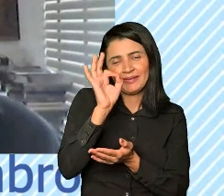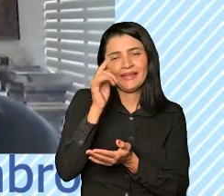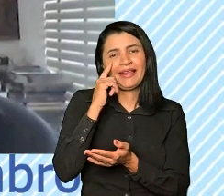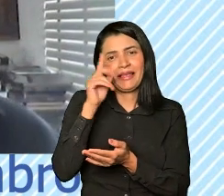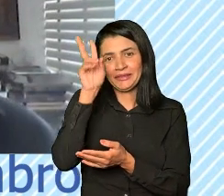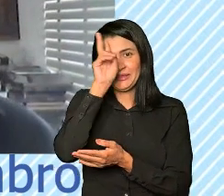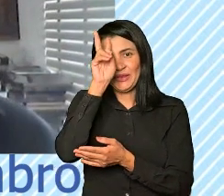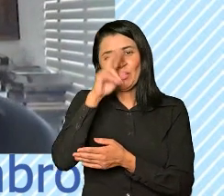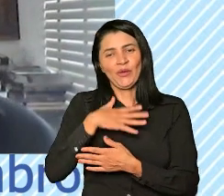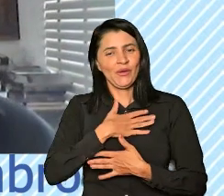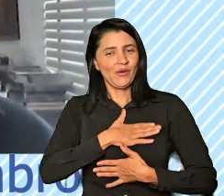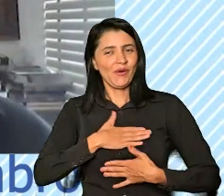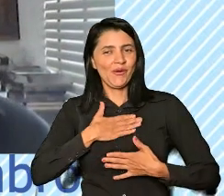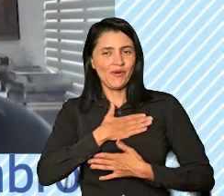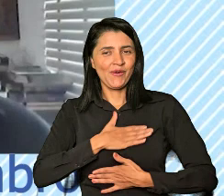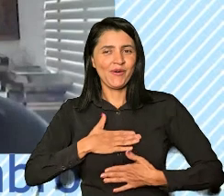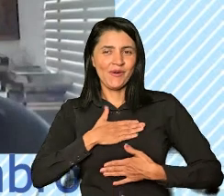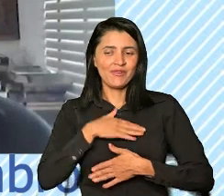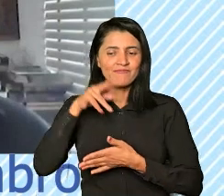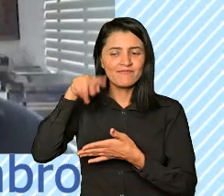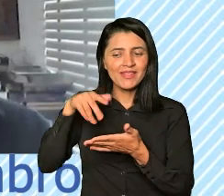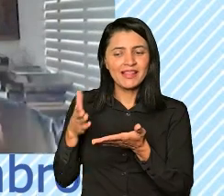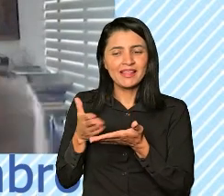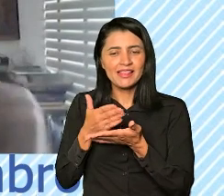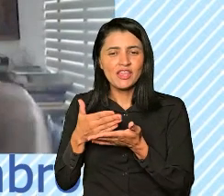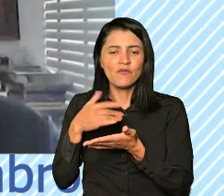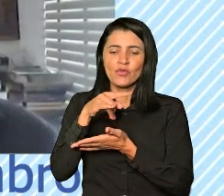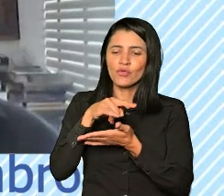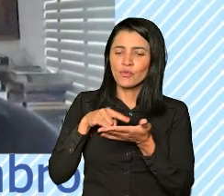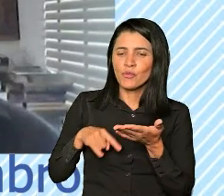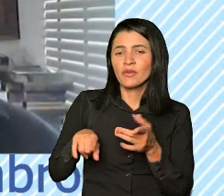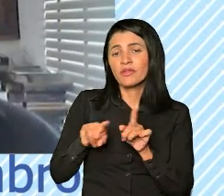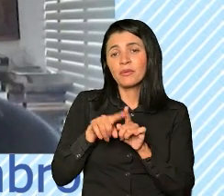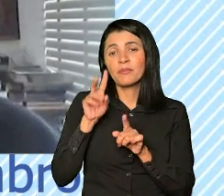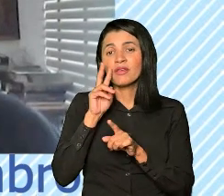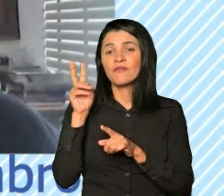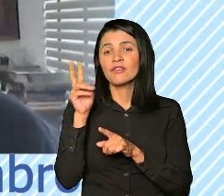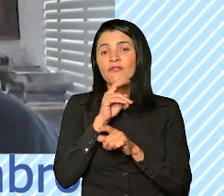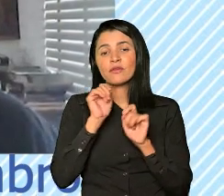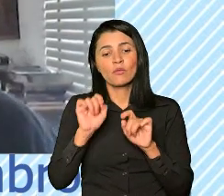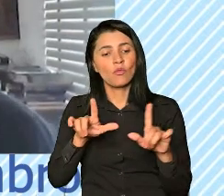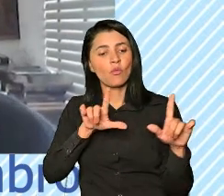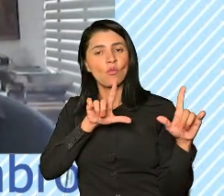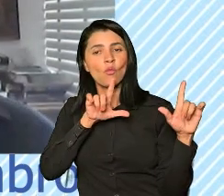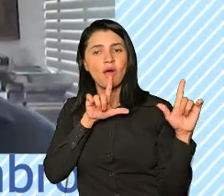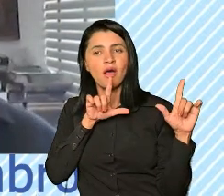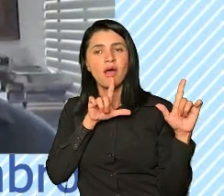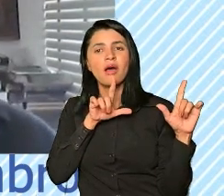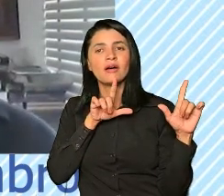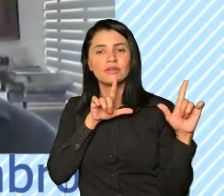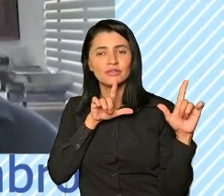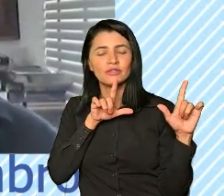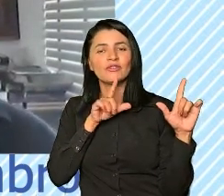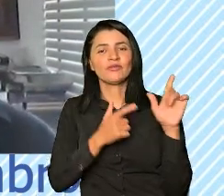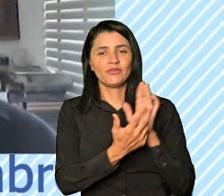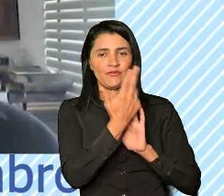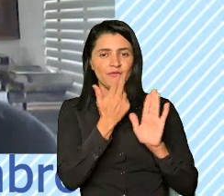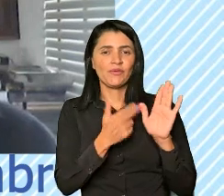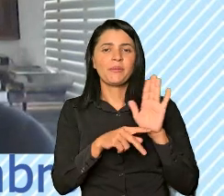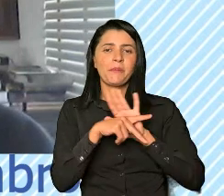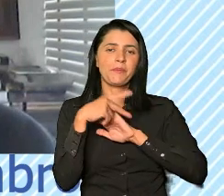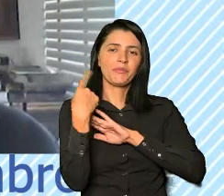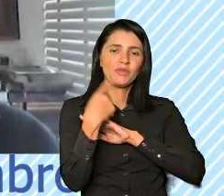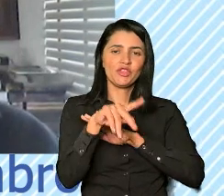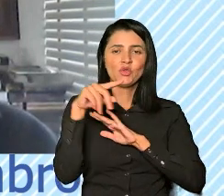Historiador gosta realmente de livros e documentos, e também vocês veem um quadro de uma figura católica, né? De um